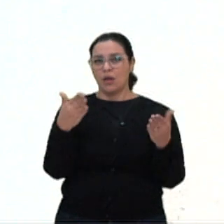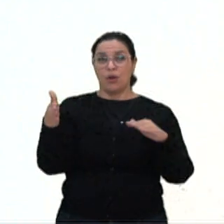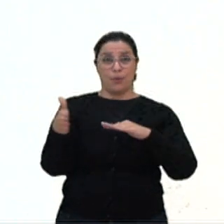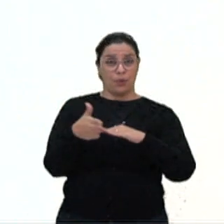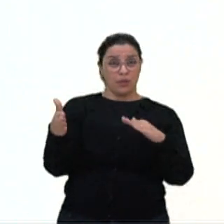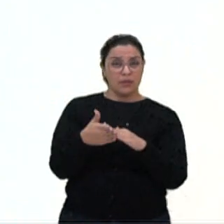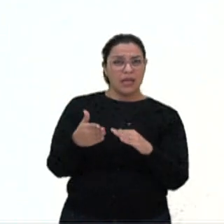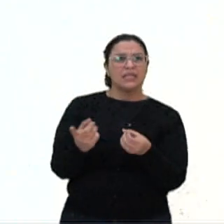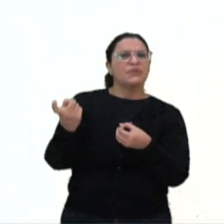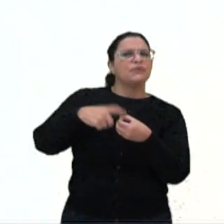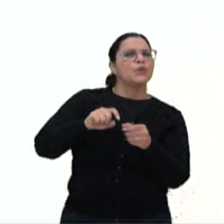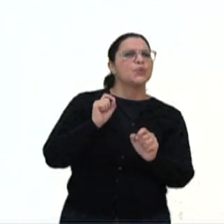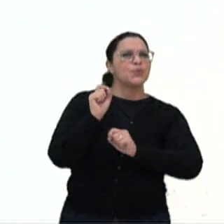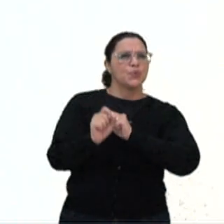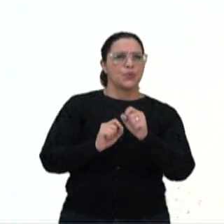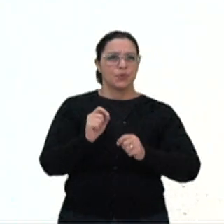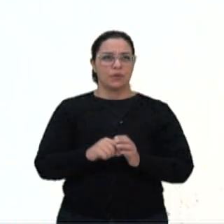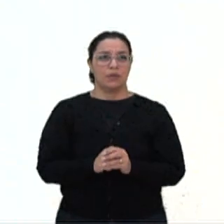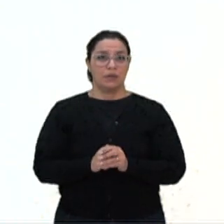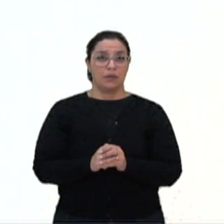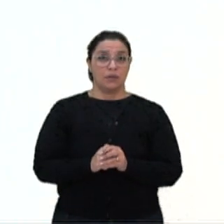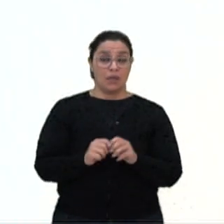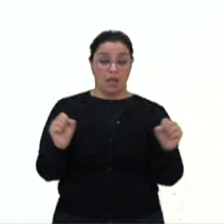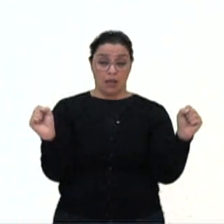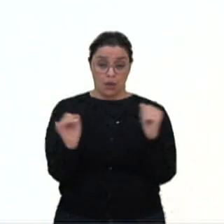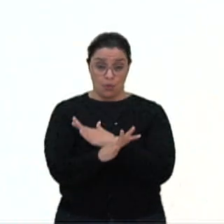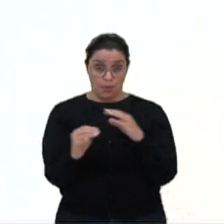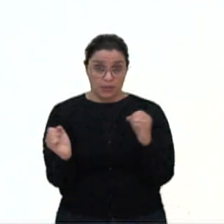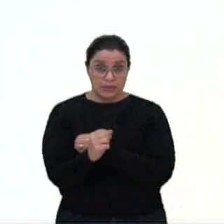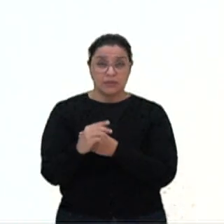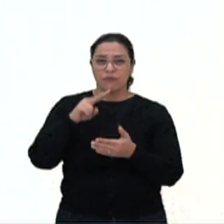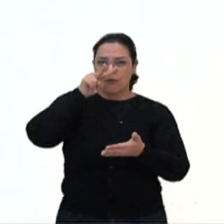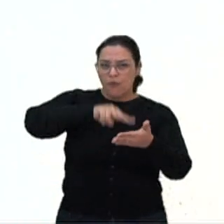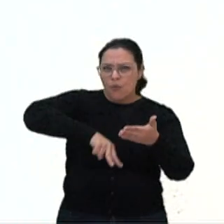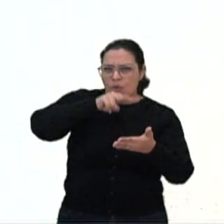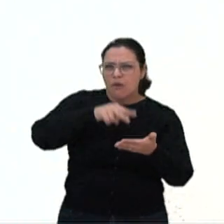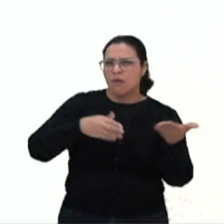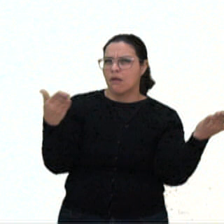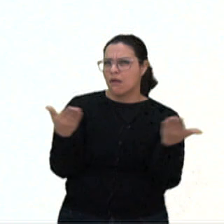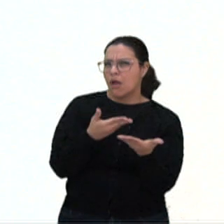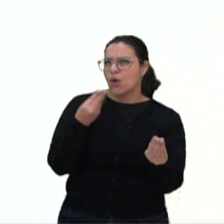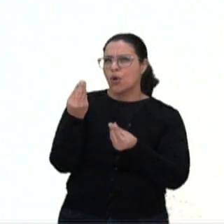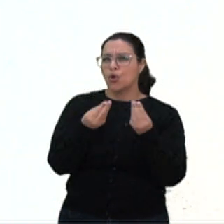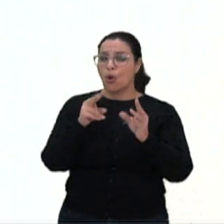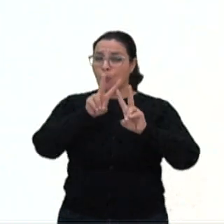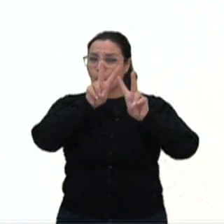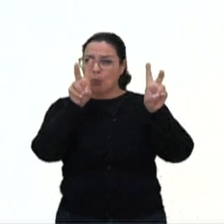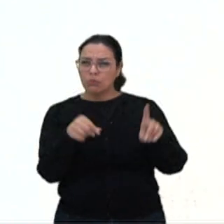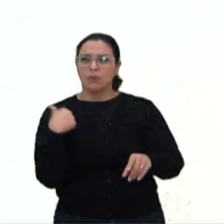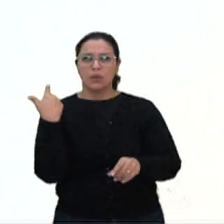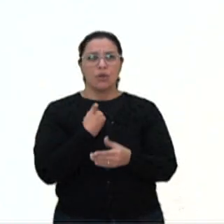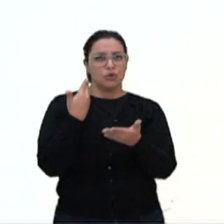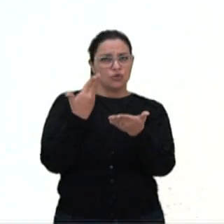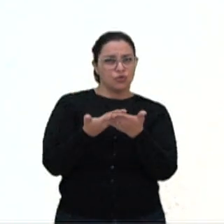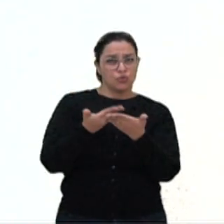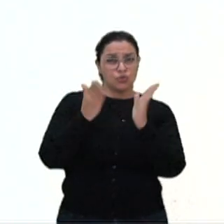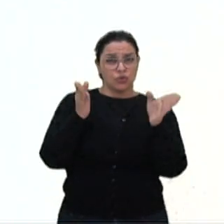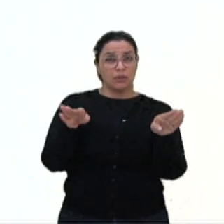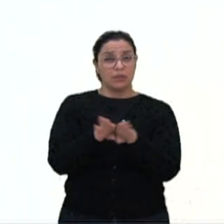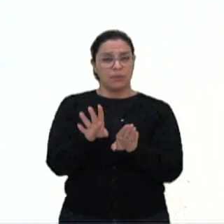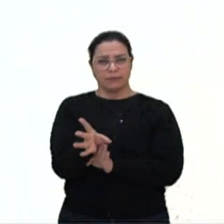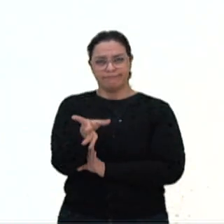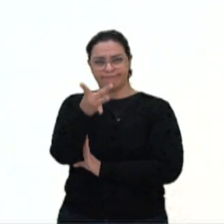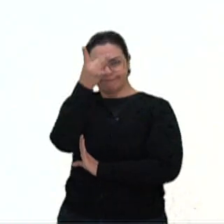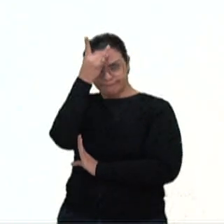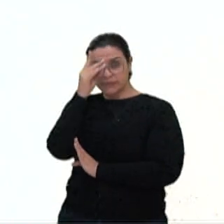quê? Então, façam a leitura, bem fácil de tratar, porque a gente falou sobre isso nas nossas aulas, só para ver se vocês